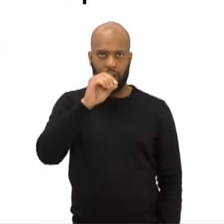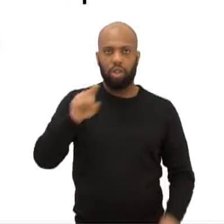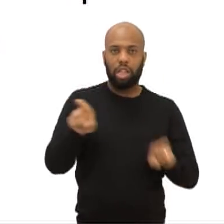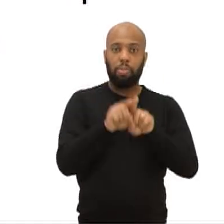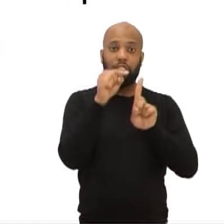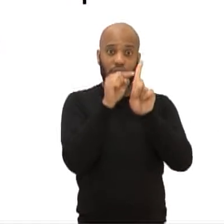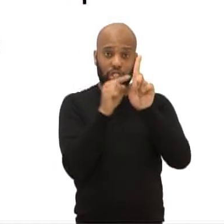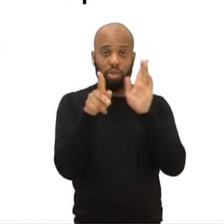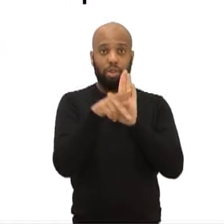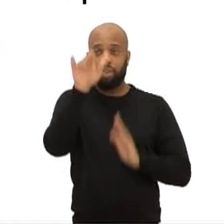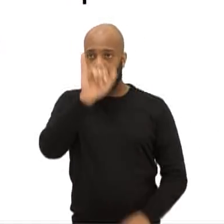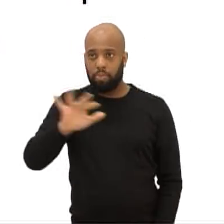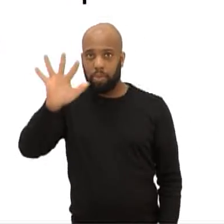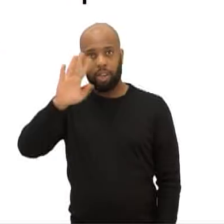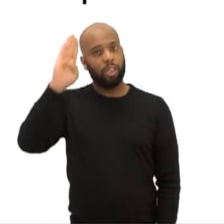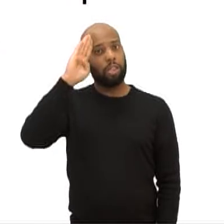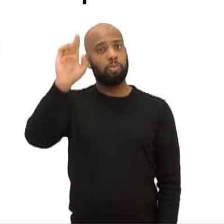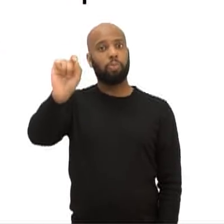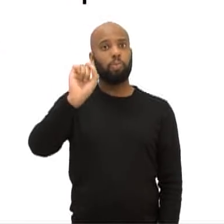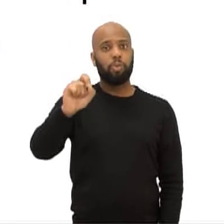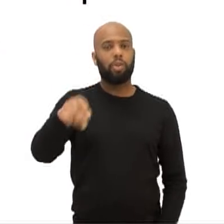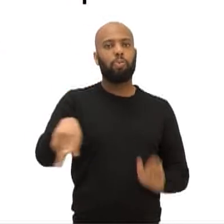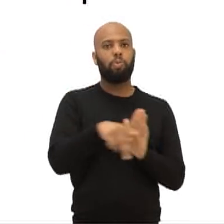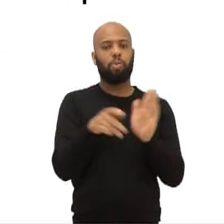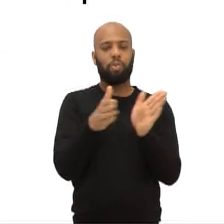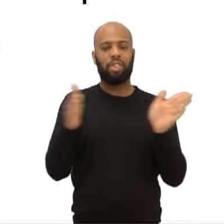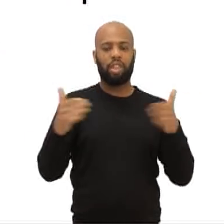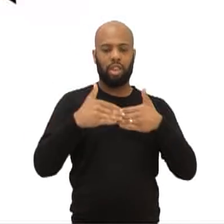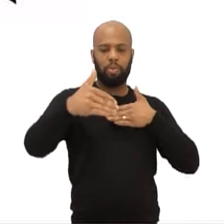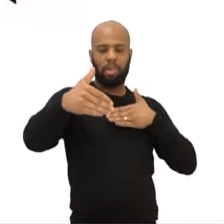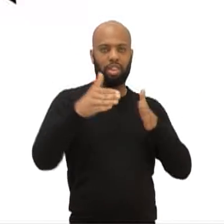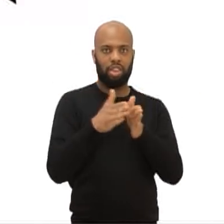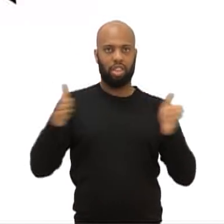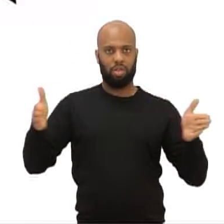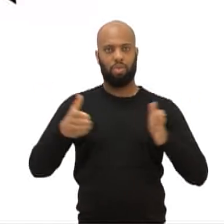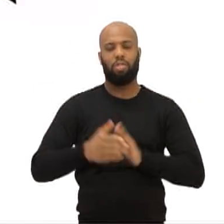tipo da imagem e principalmente o seu tamanho.